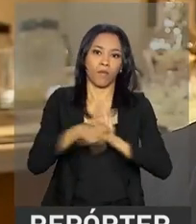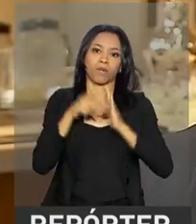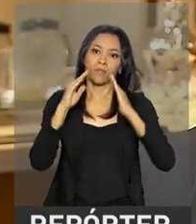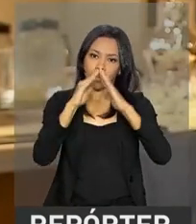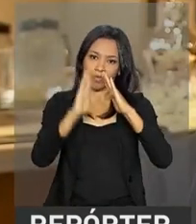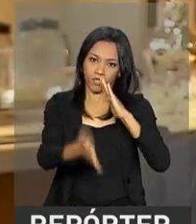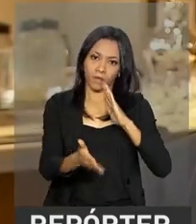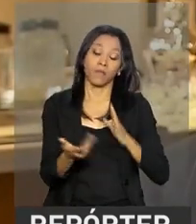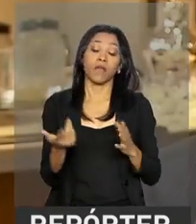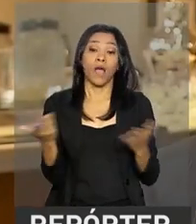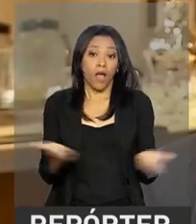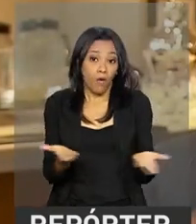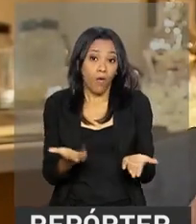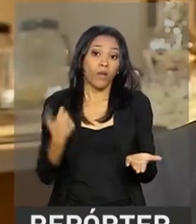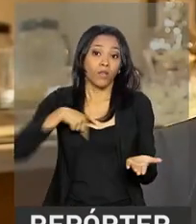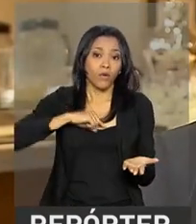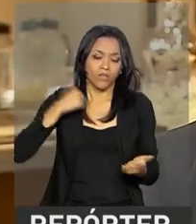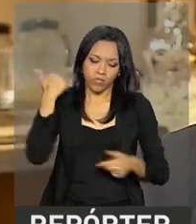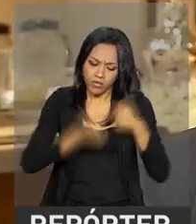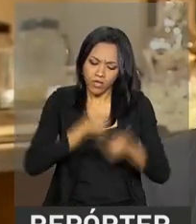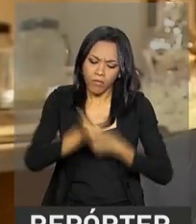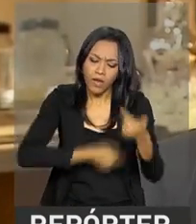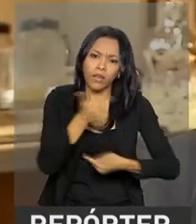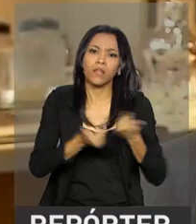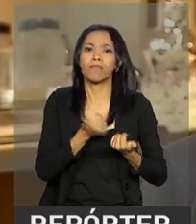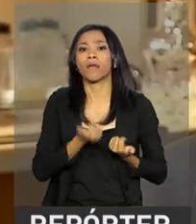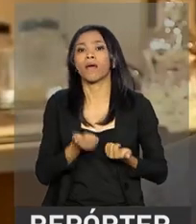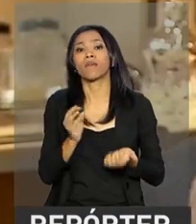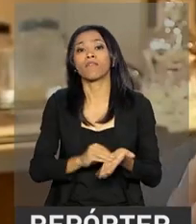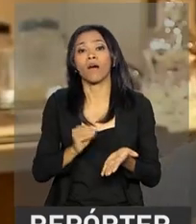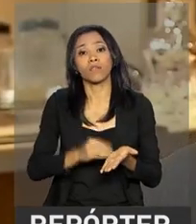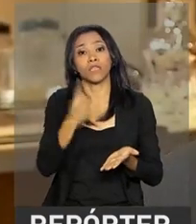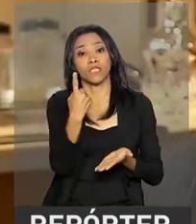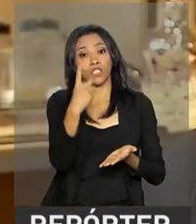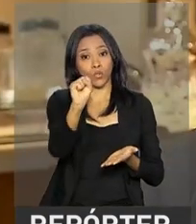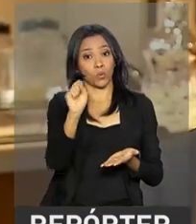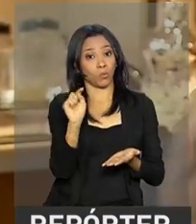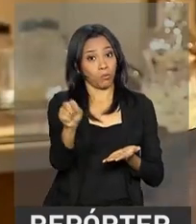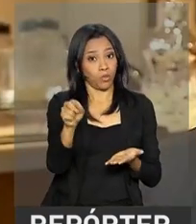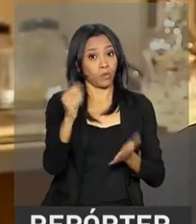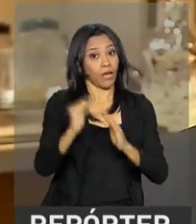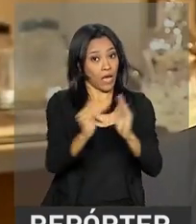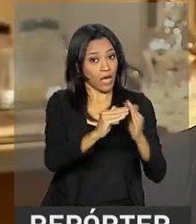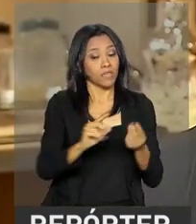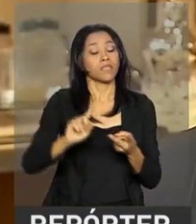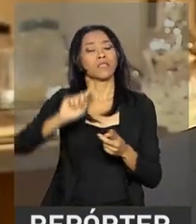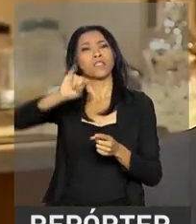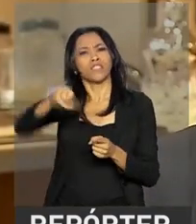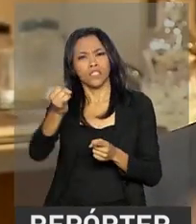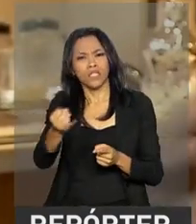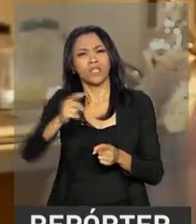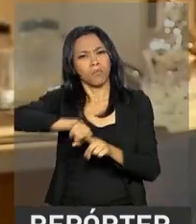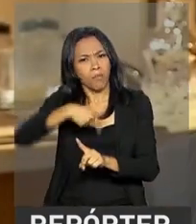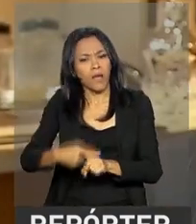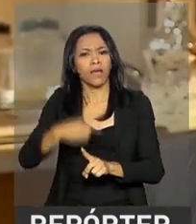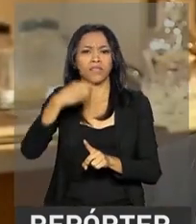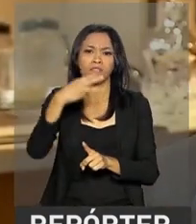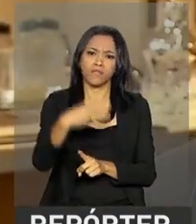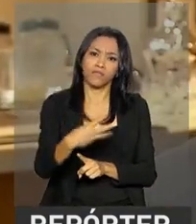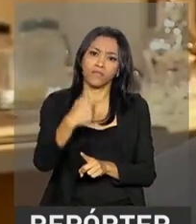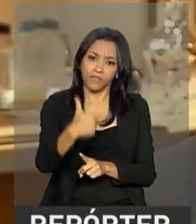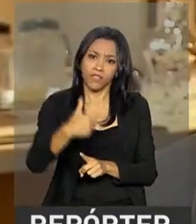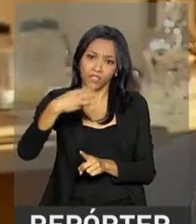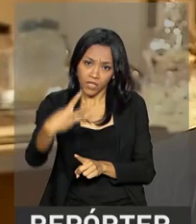trabalhando também agora para entregar essas 18 mil unidades. Em janeiro nós temos mais 23 mil unidades, em fevereiro